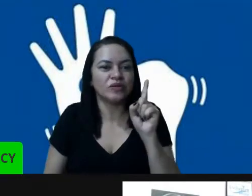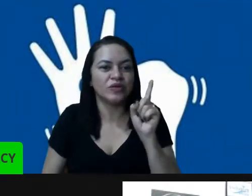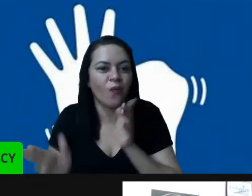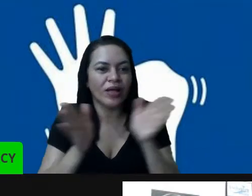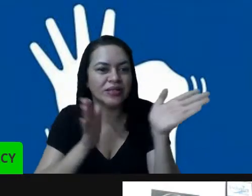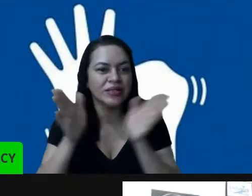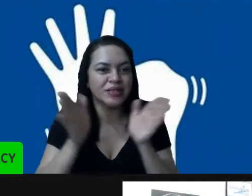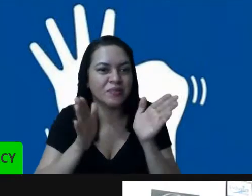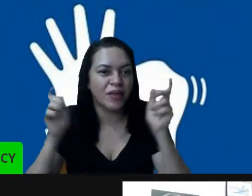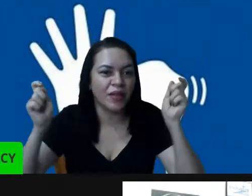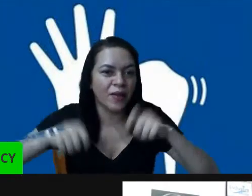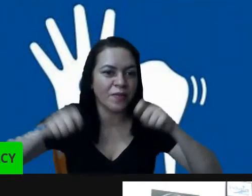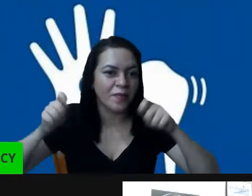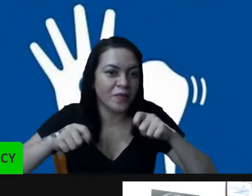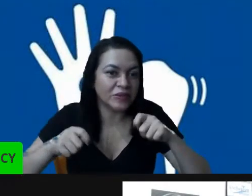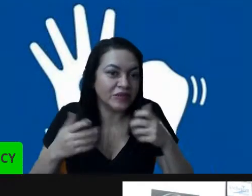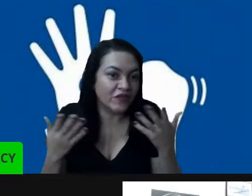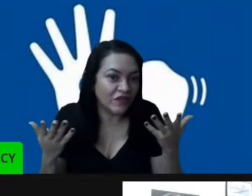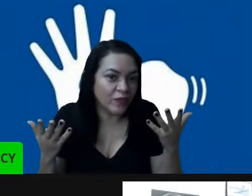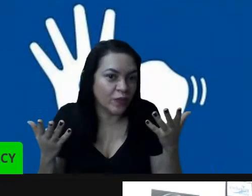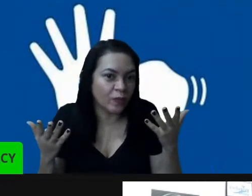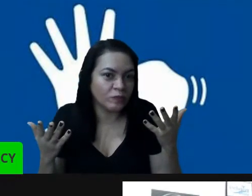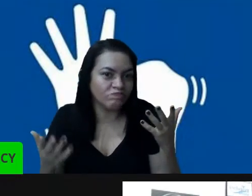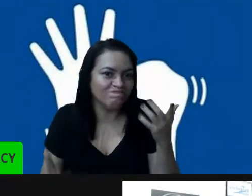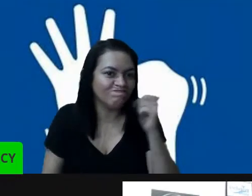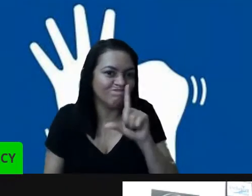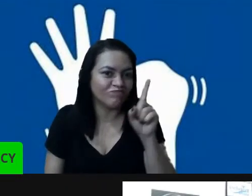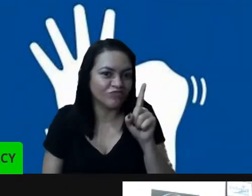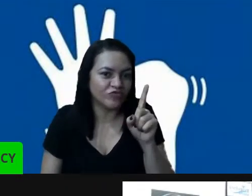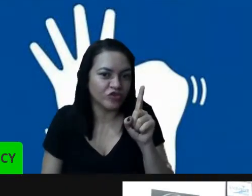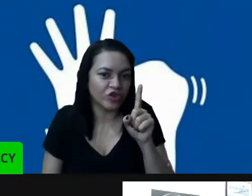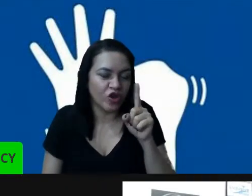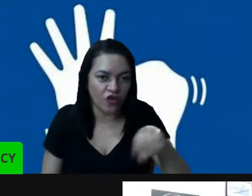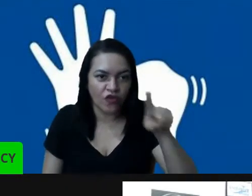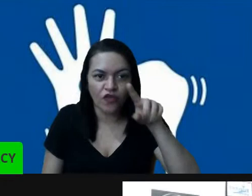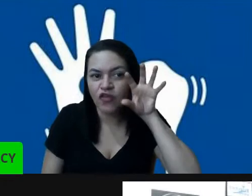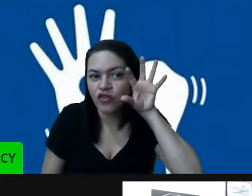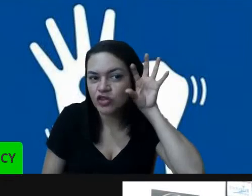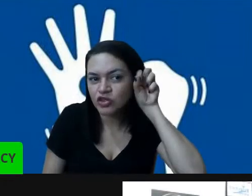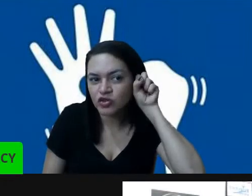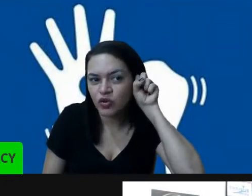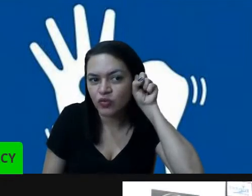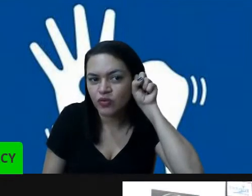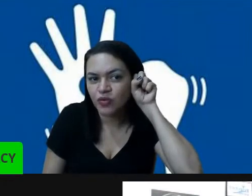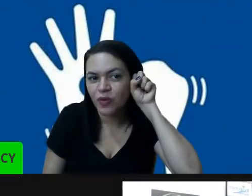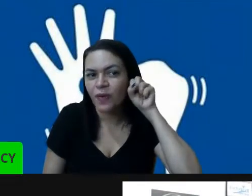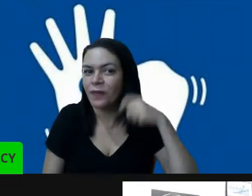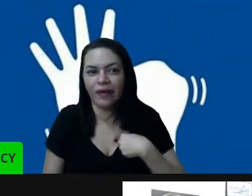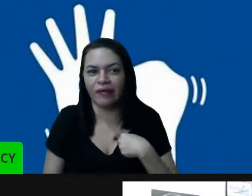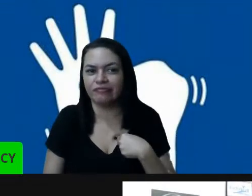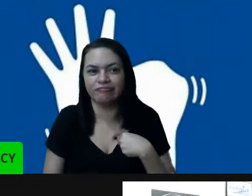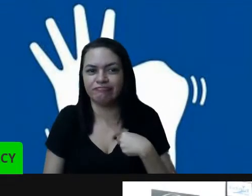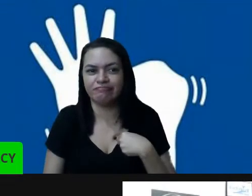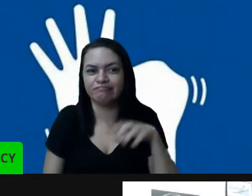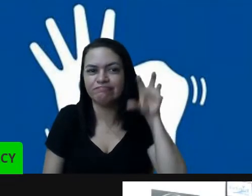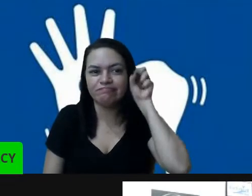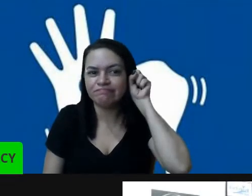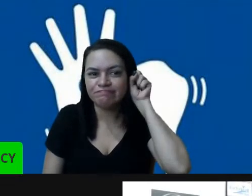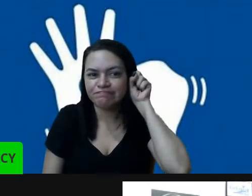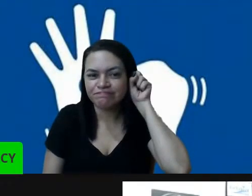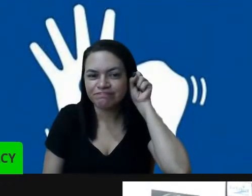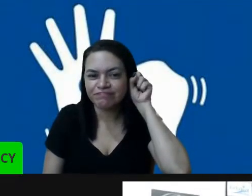possível. Então, isso para mim é inviável. Vocês estão me ouvindo? Porque eu perdi completamente meu retorno. Estão